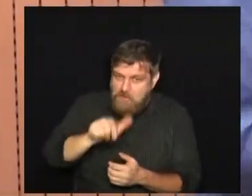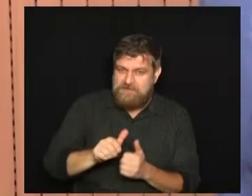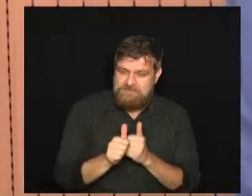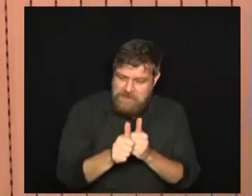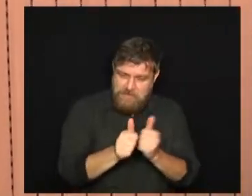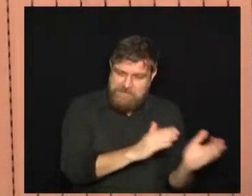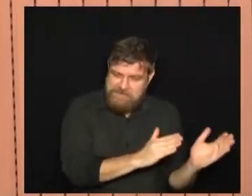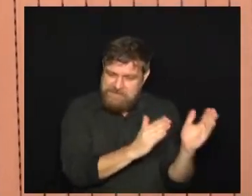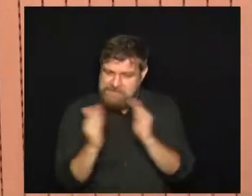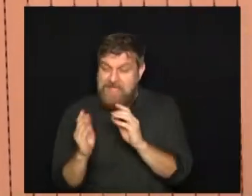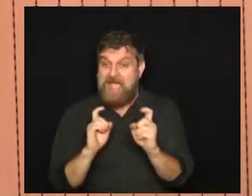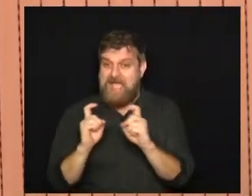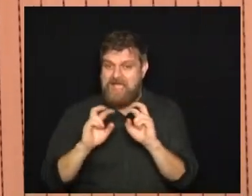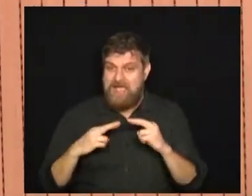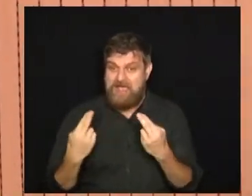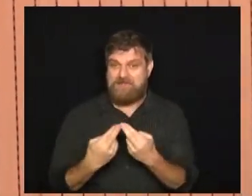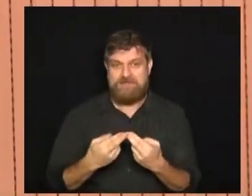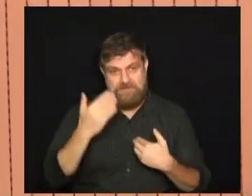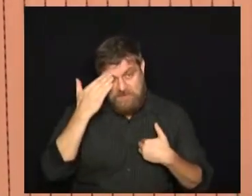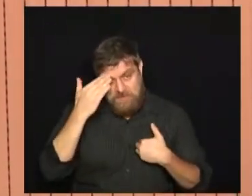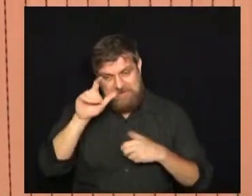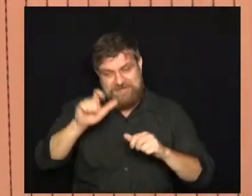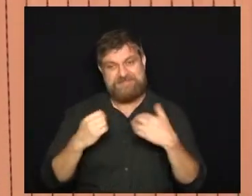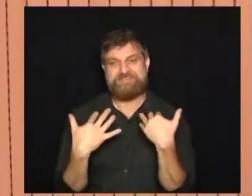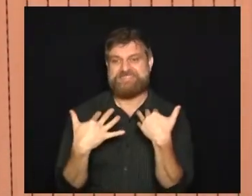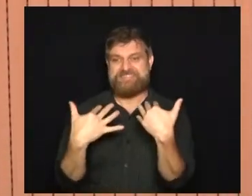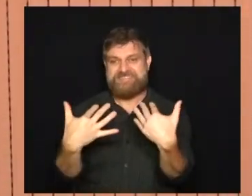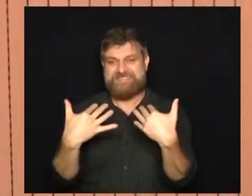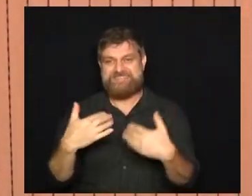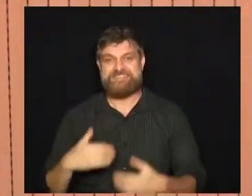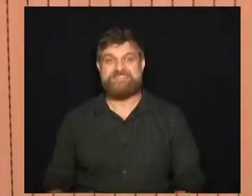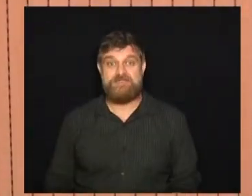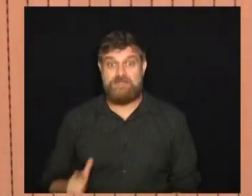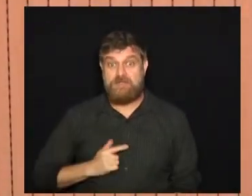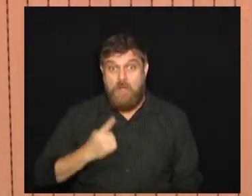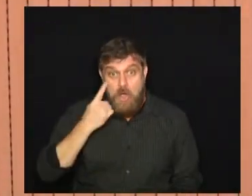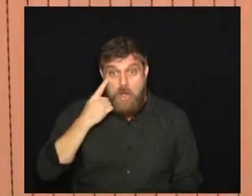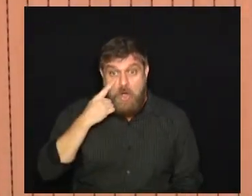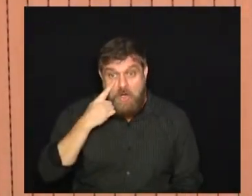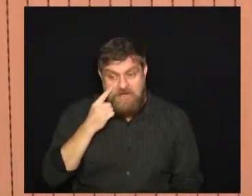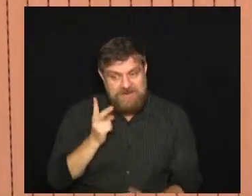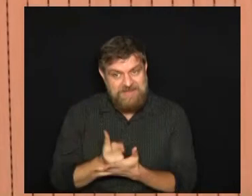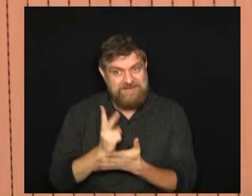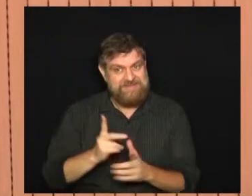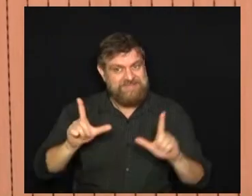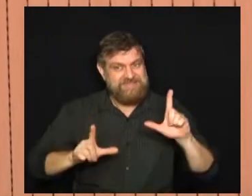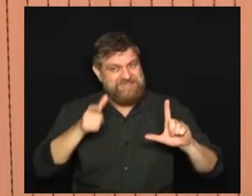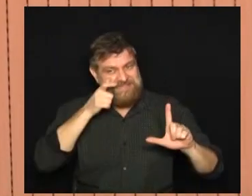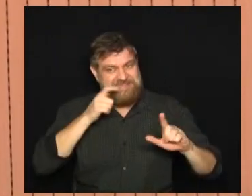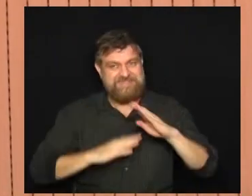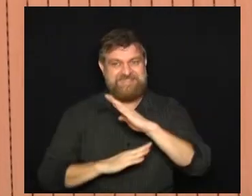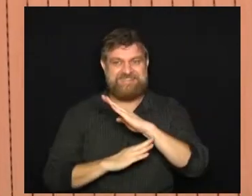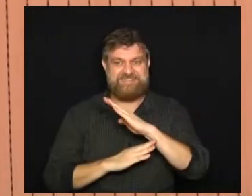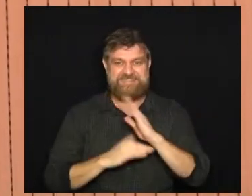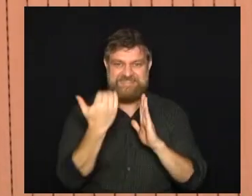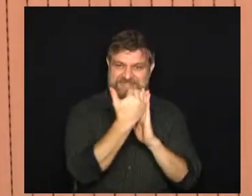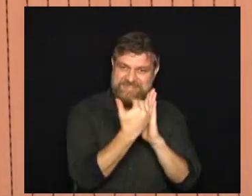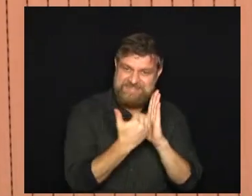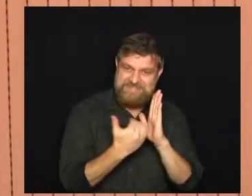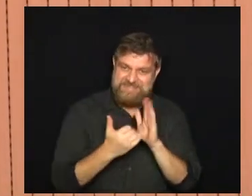os trabalhos da reunião. E muito obrigada a você que nos acompanha até agora. E olha, continue aqui na TV Câmara acompanhando a